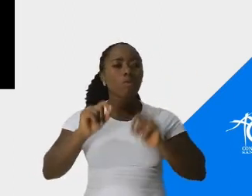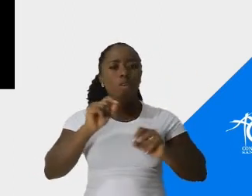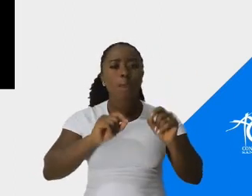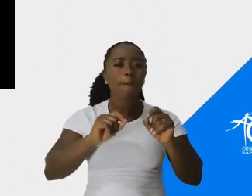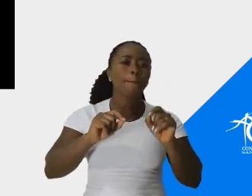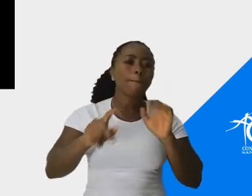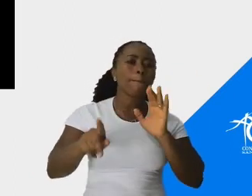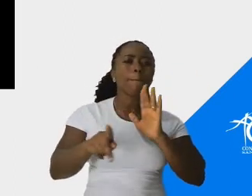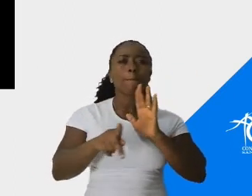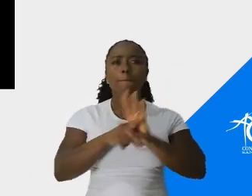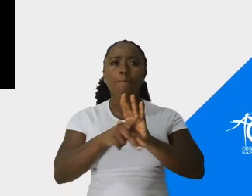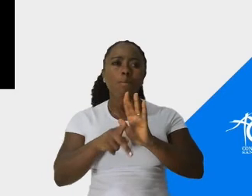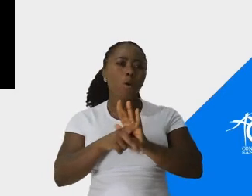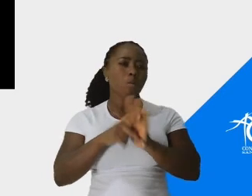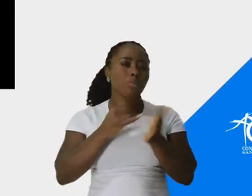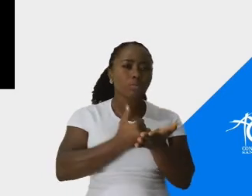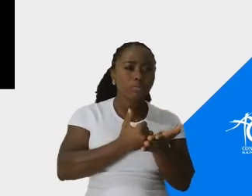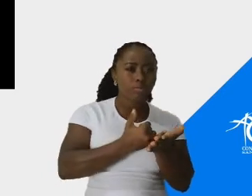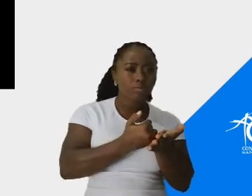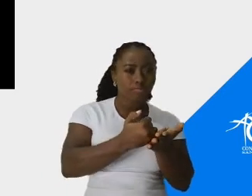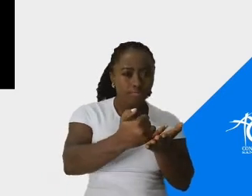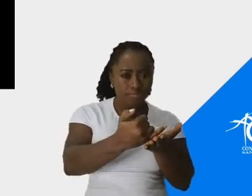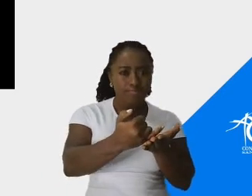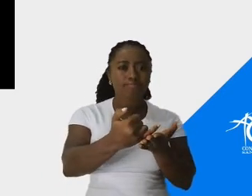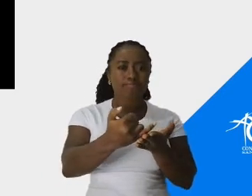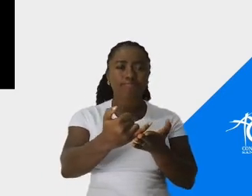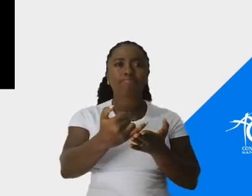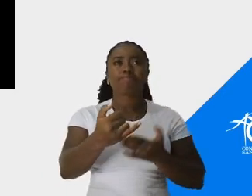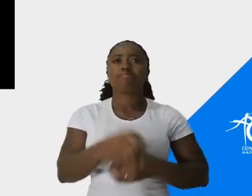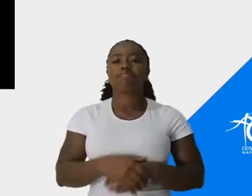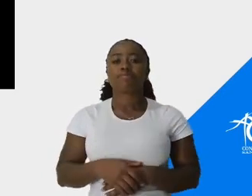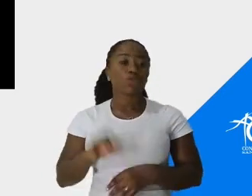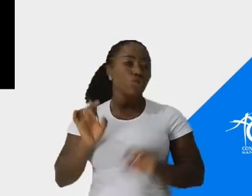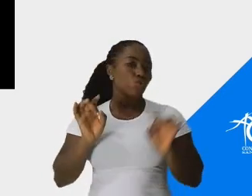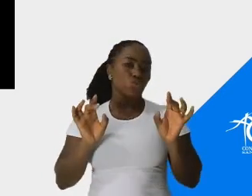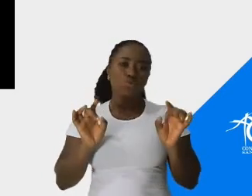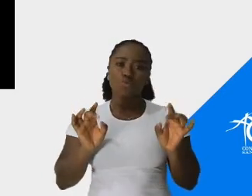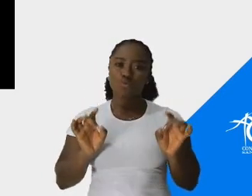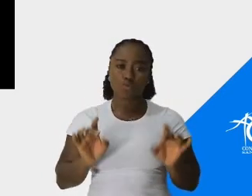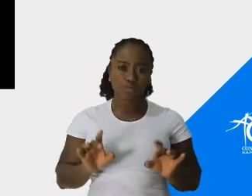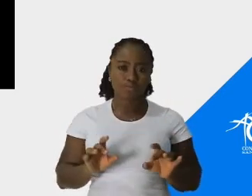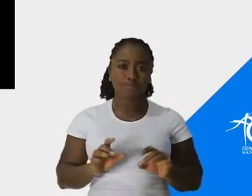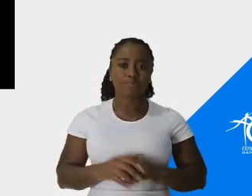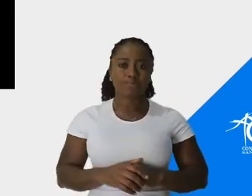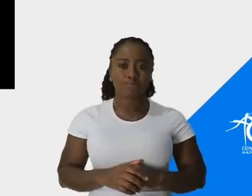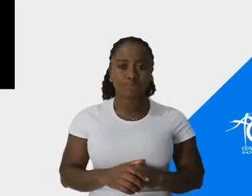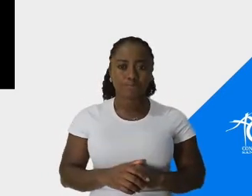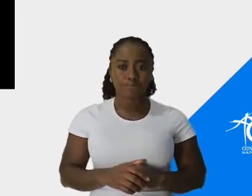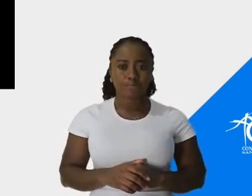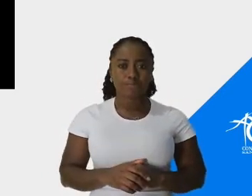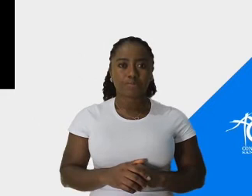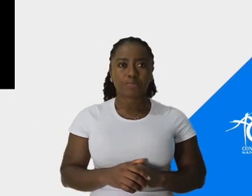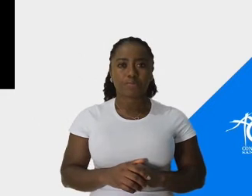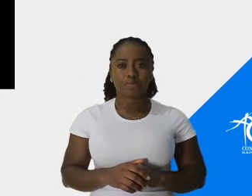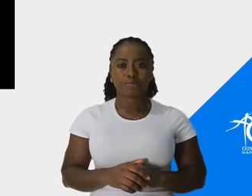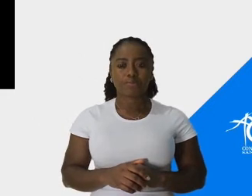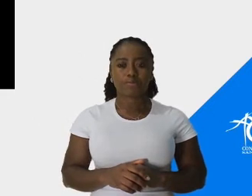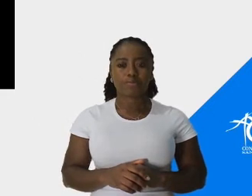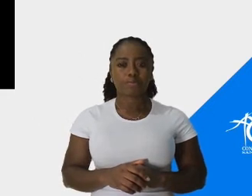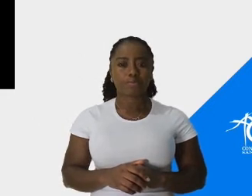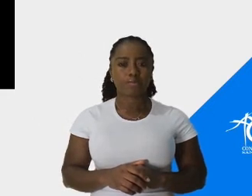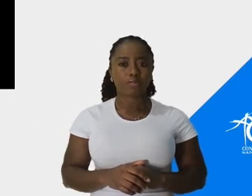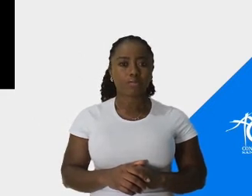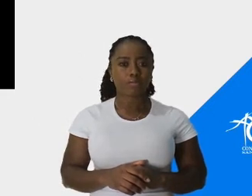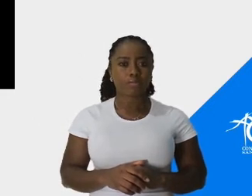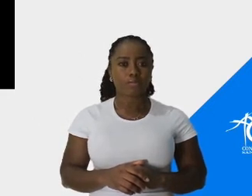dizer assim, né? E as figuras complexas de Reis é bem legal para você verificar a memória